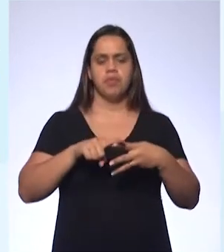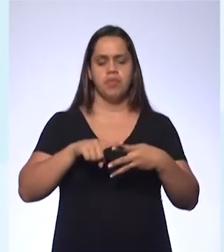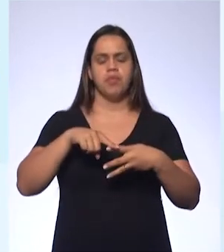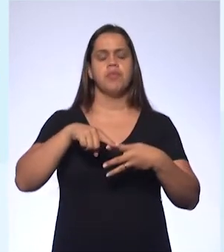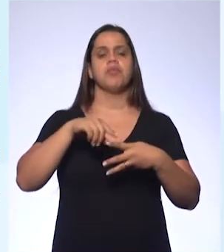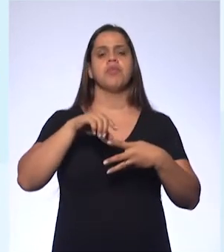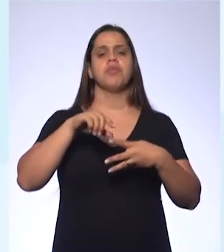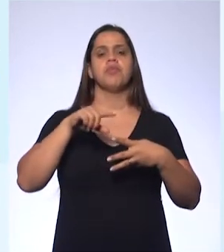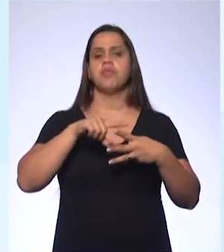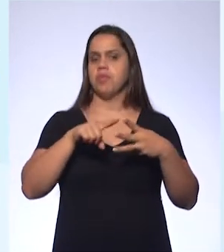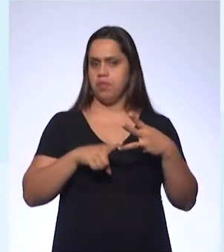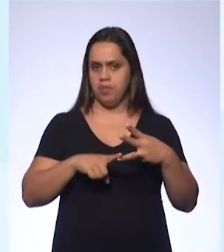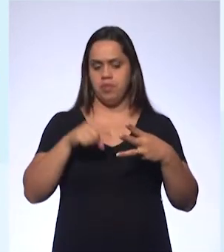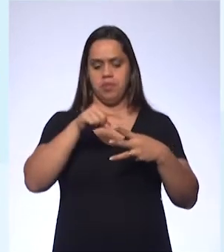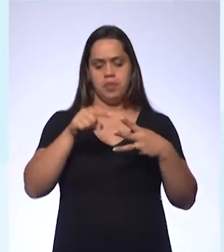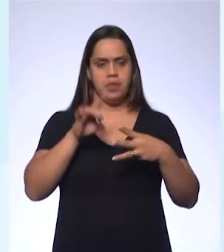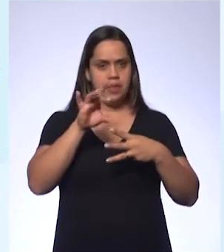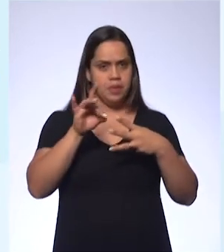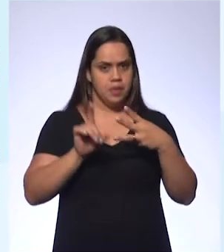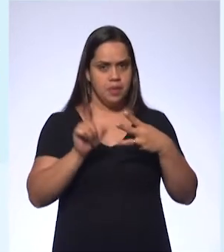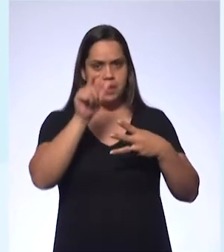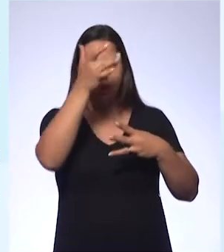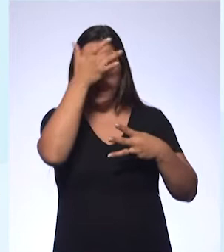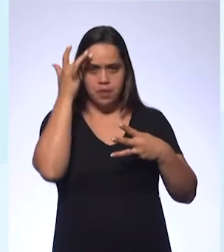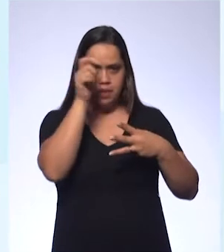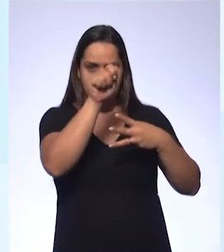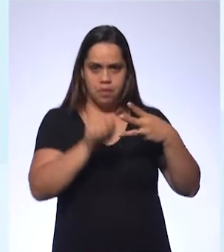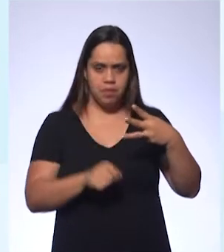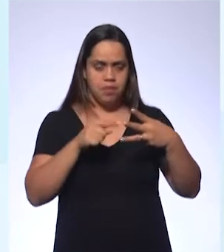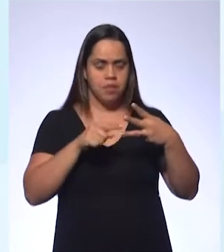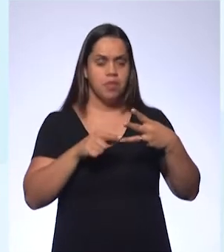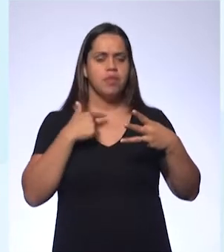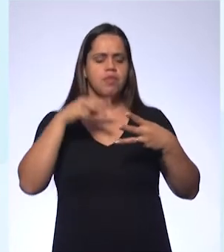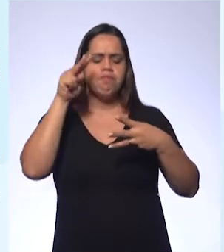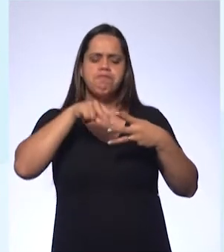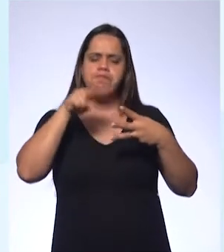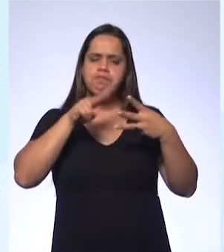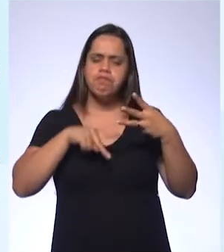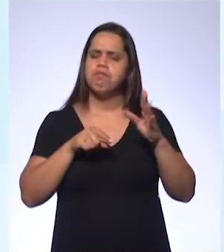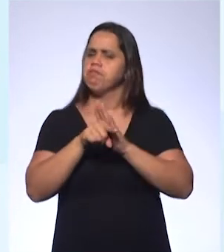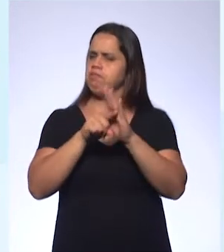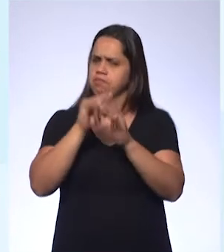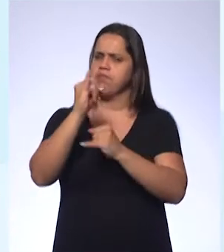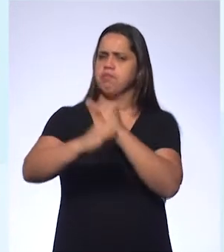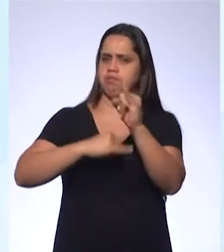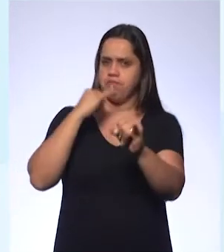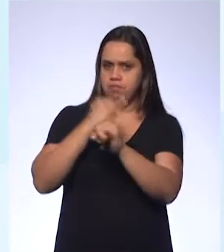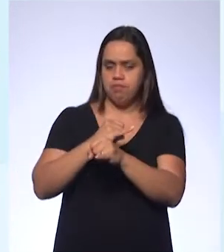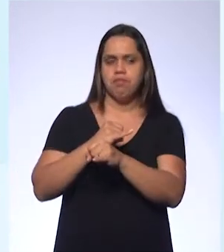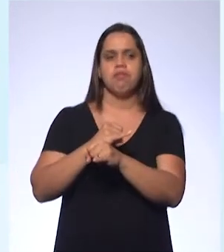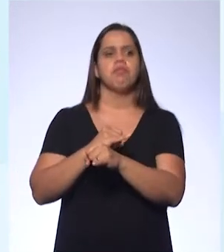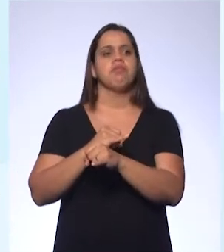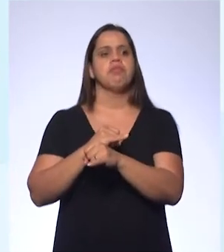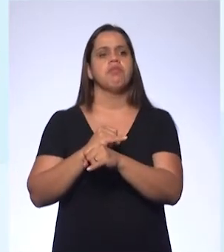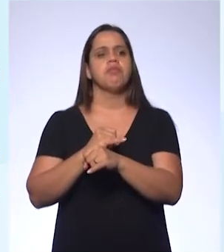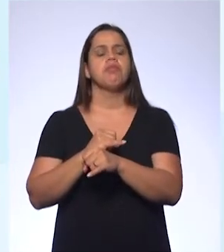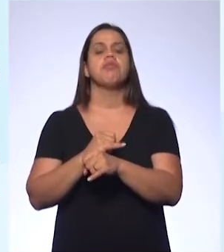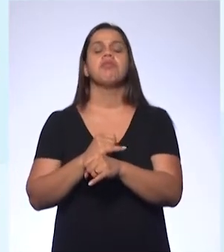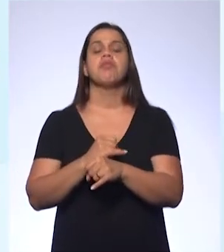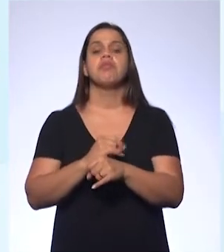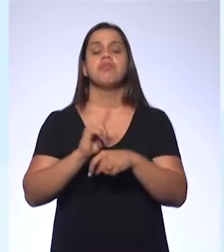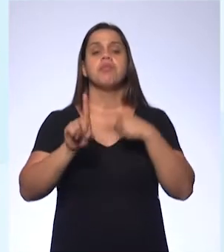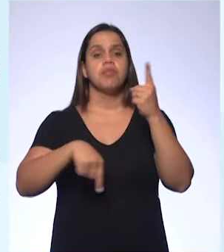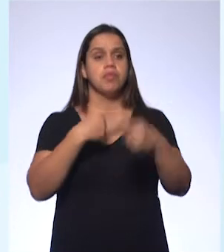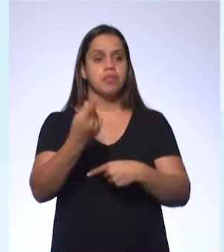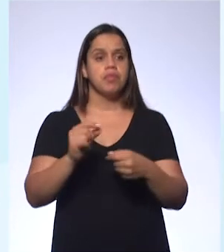de Andrade e uma do Oswald. E vocês vão fazer uma leitura atenta. Pesquisem na internet, né, no que vocês tiverem à mão. E